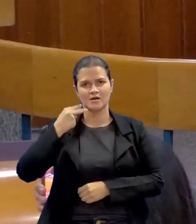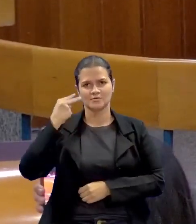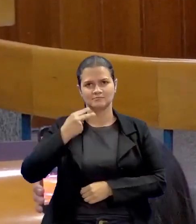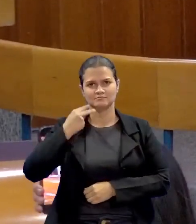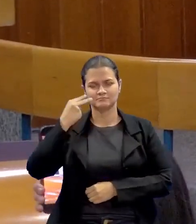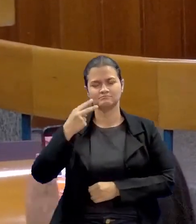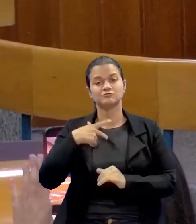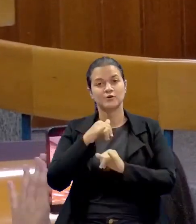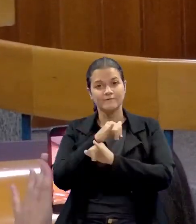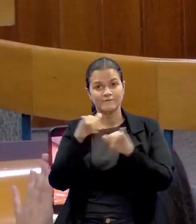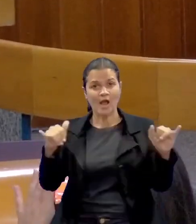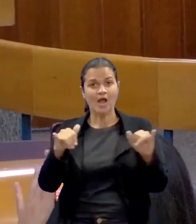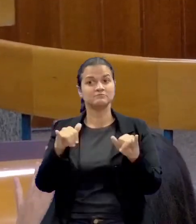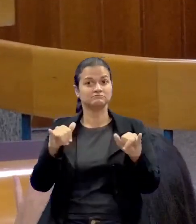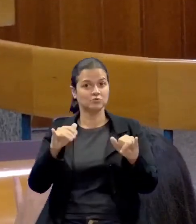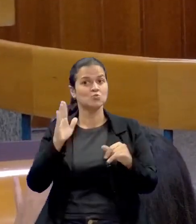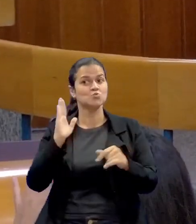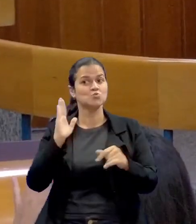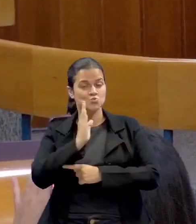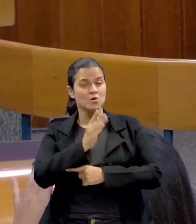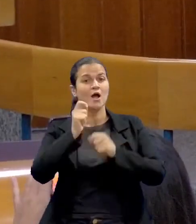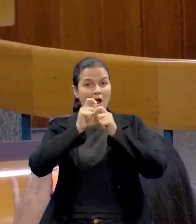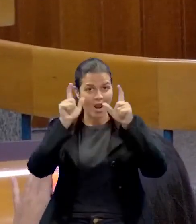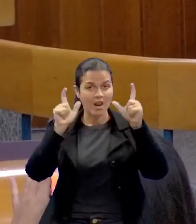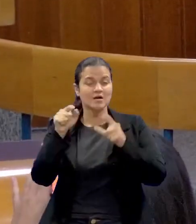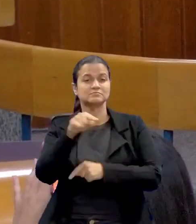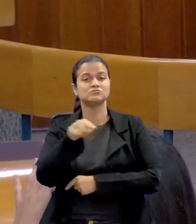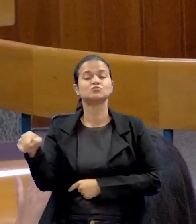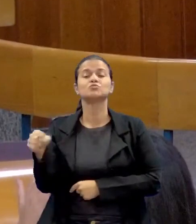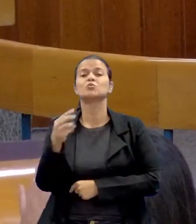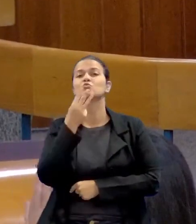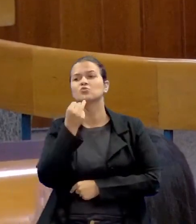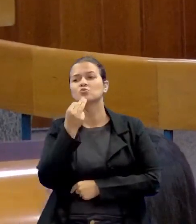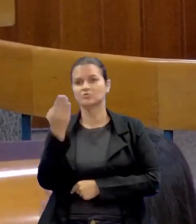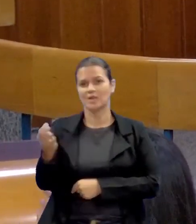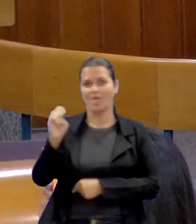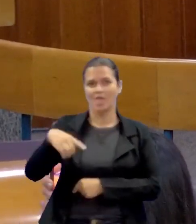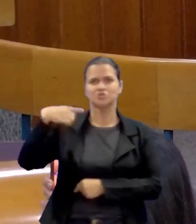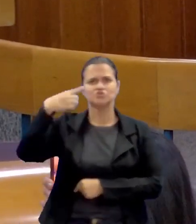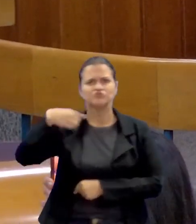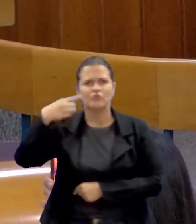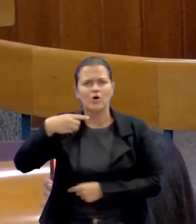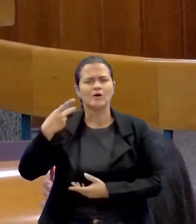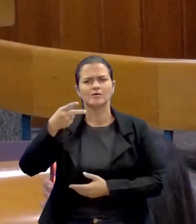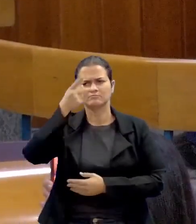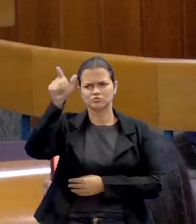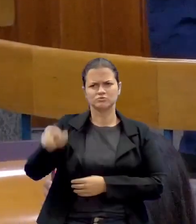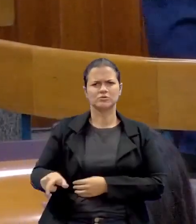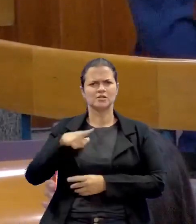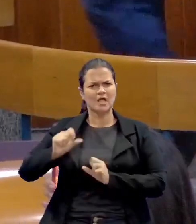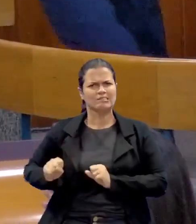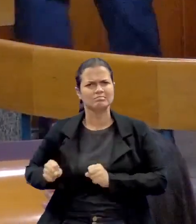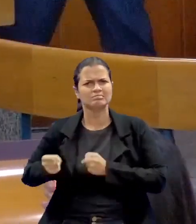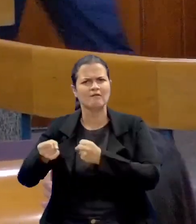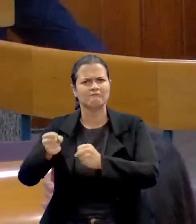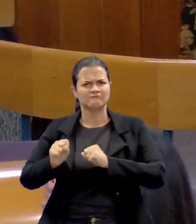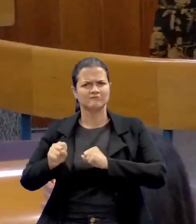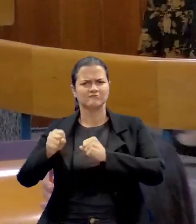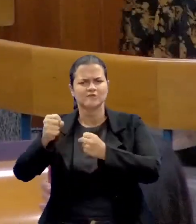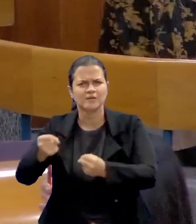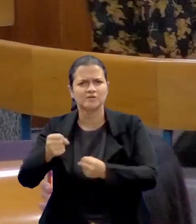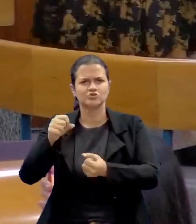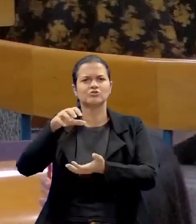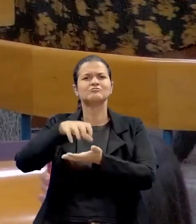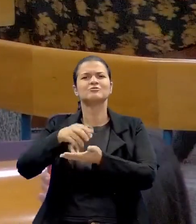Quero fazer um alerta, vereador William, que é um advogado, uma pessoa que defende muito as entidades do